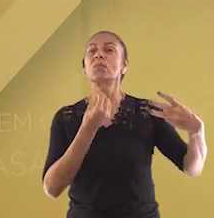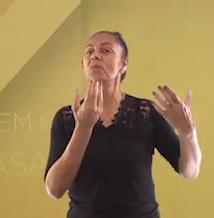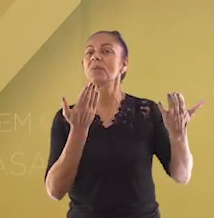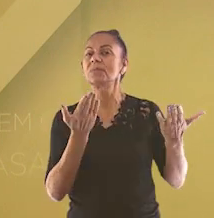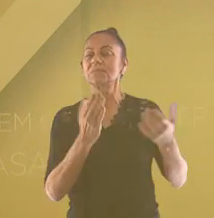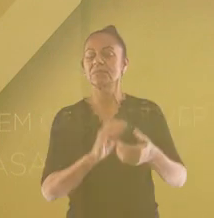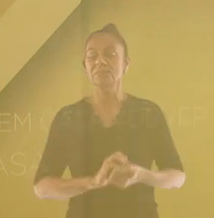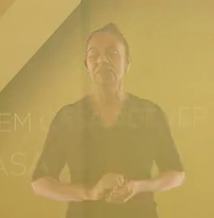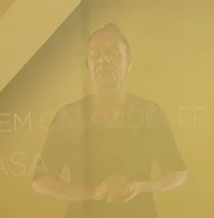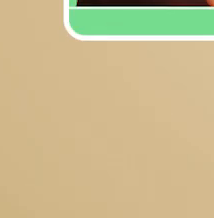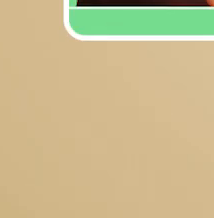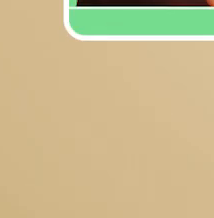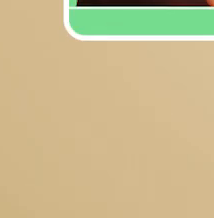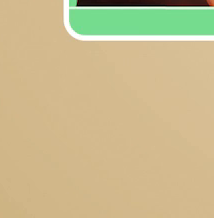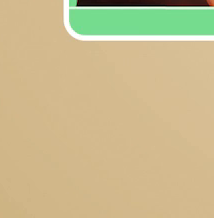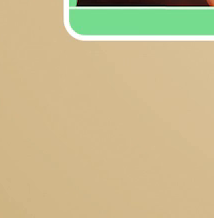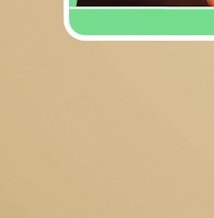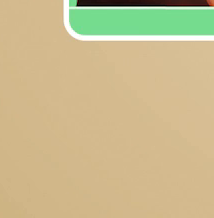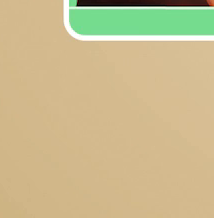tempo para resposta